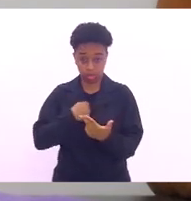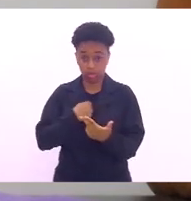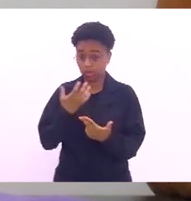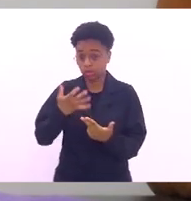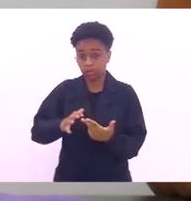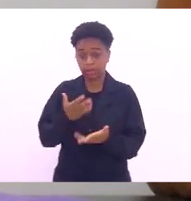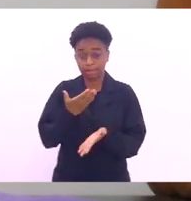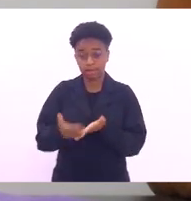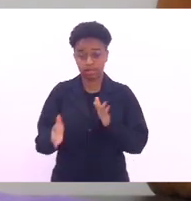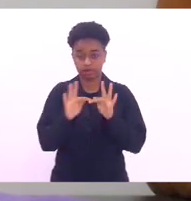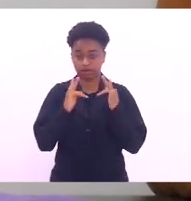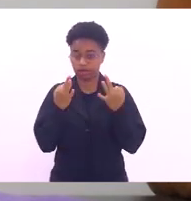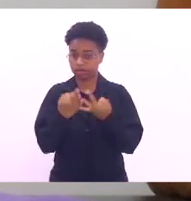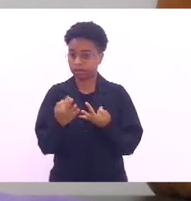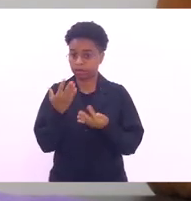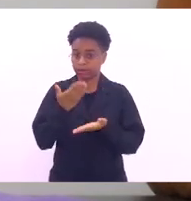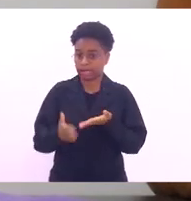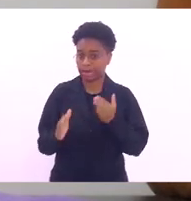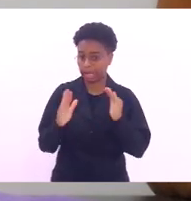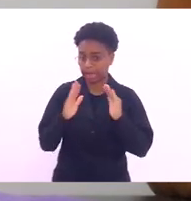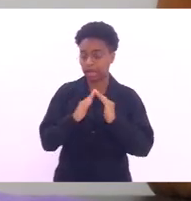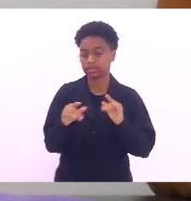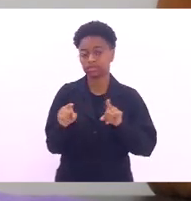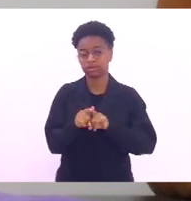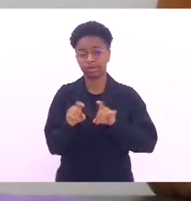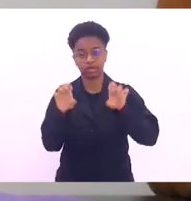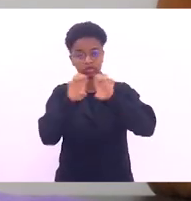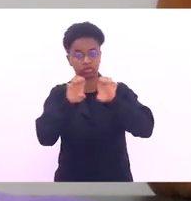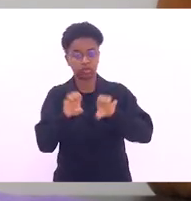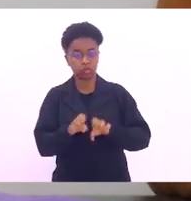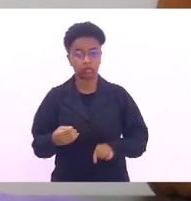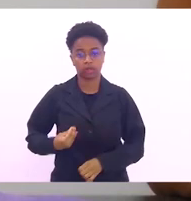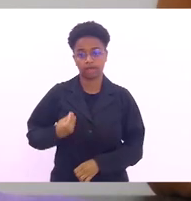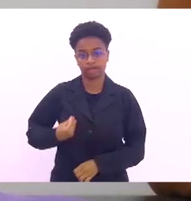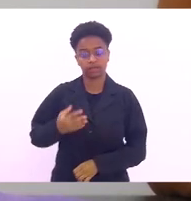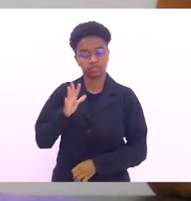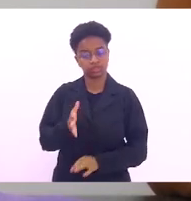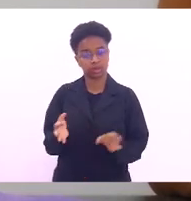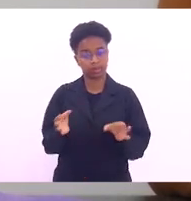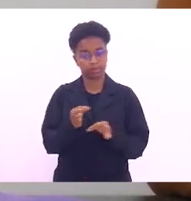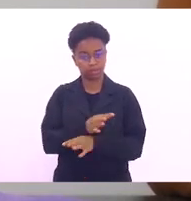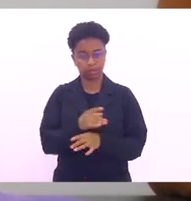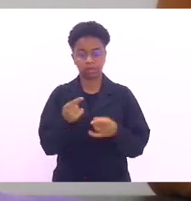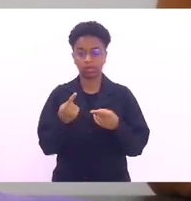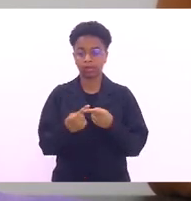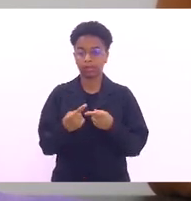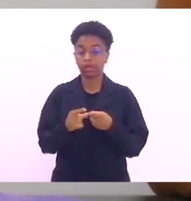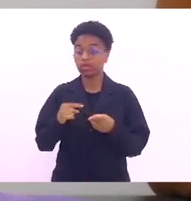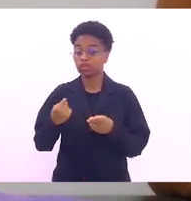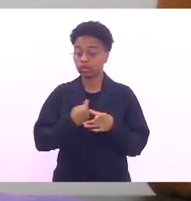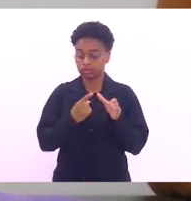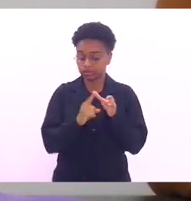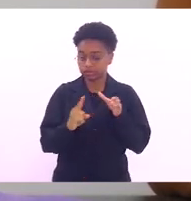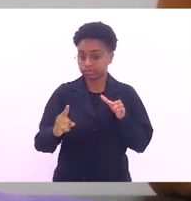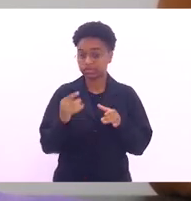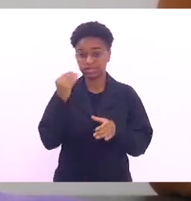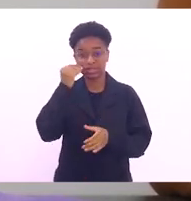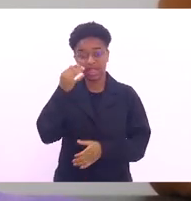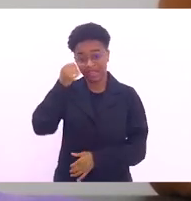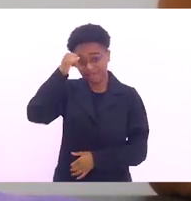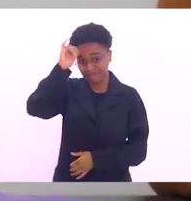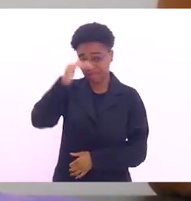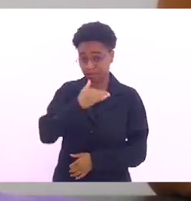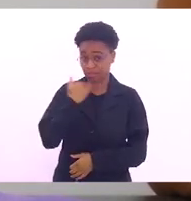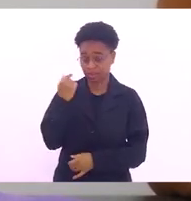nossas famílias nossa casa e toda uma estrutura de vida que tínhamos saímos para não morrer e precisamos